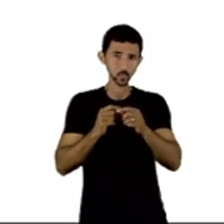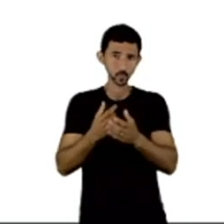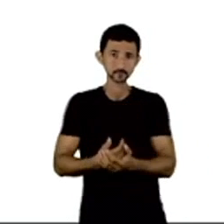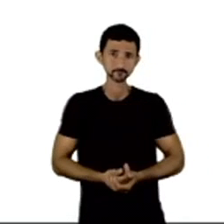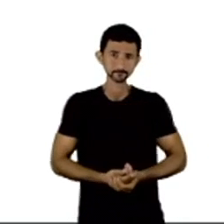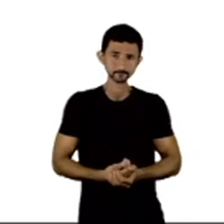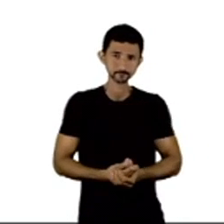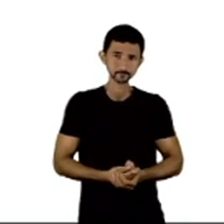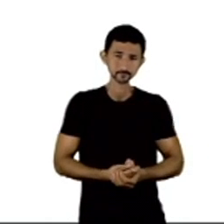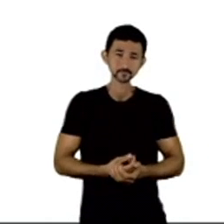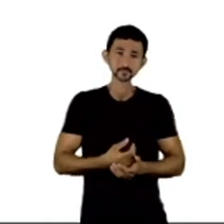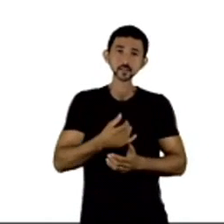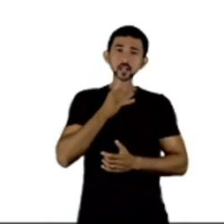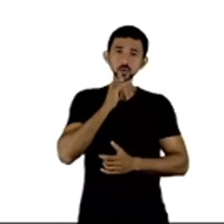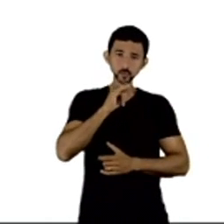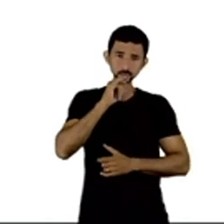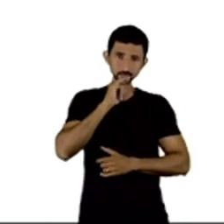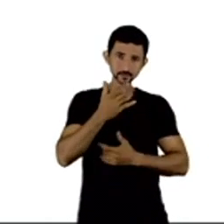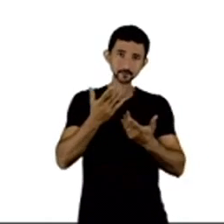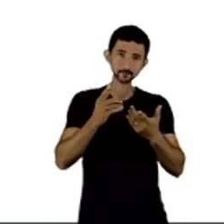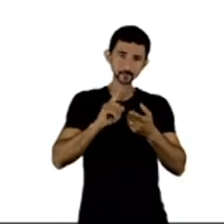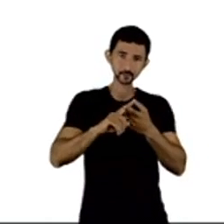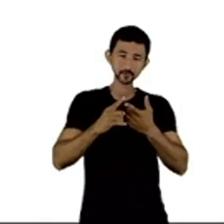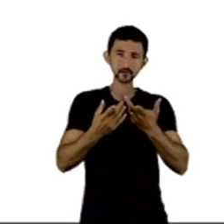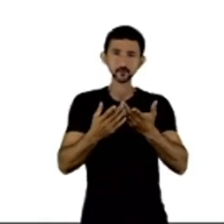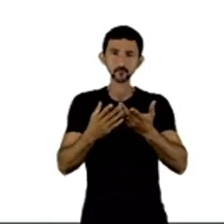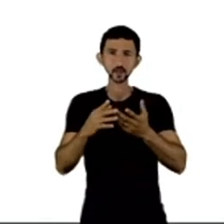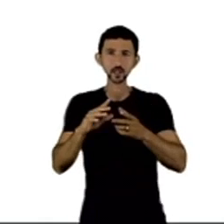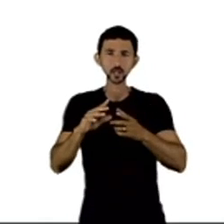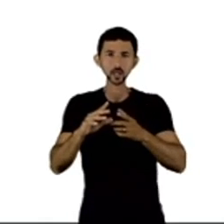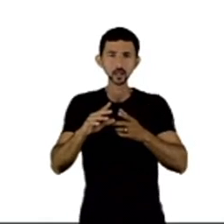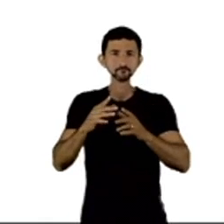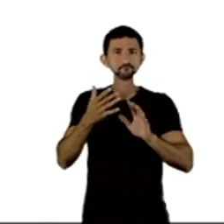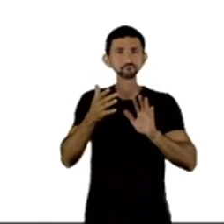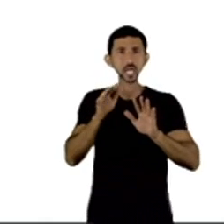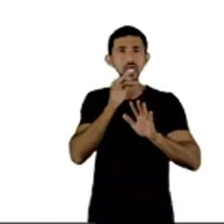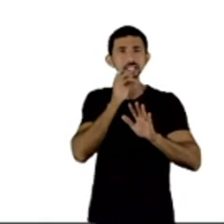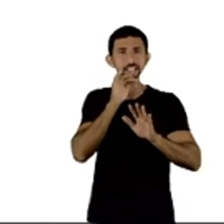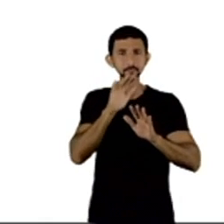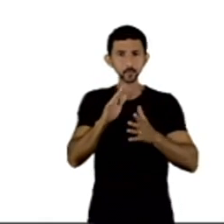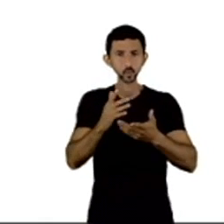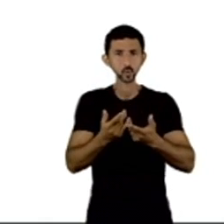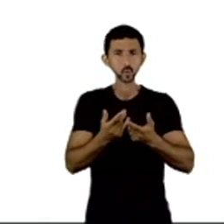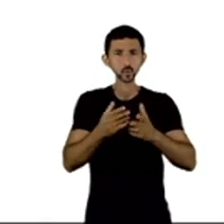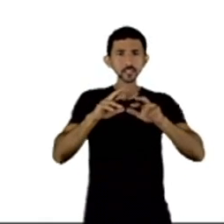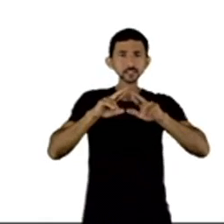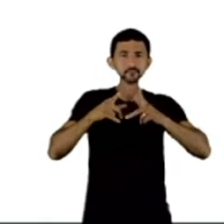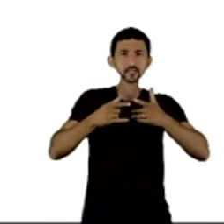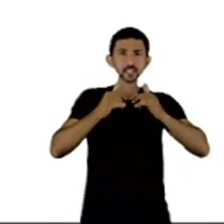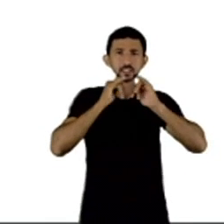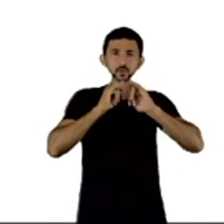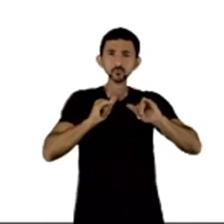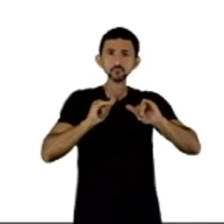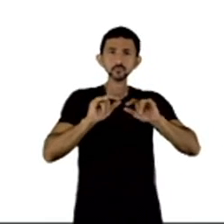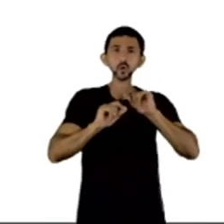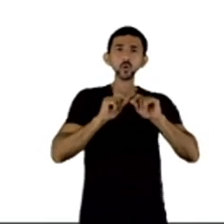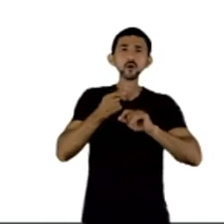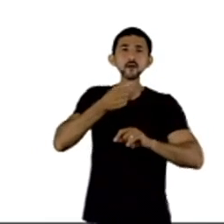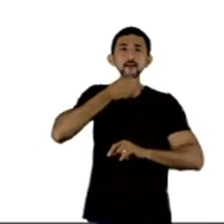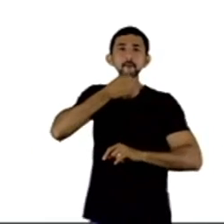aspectos com os da notícia, mas você vai ver comigo, por exemplo, tá, que diferente da notícia,